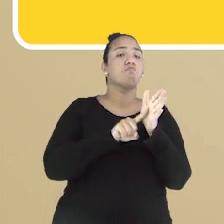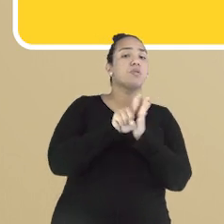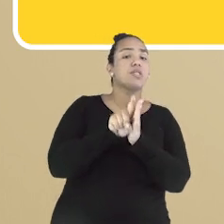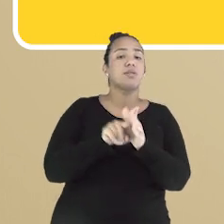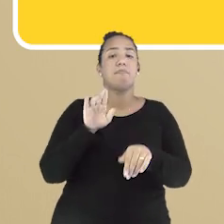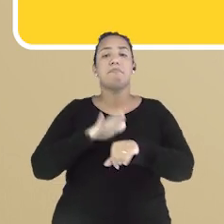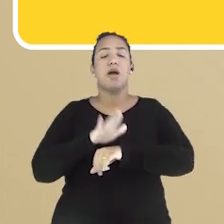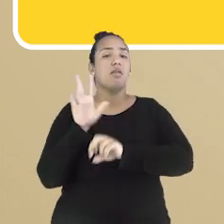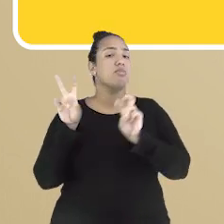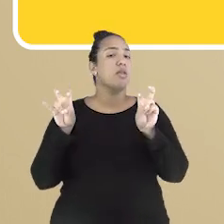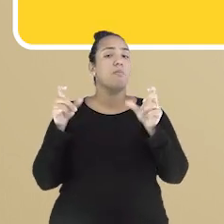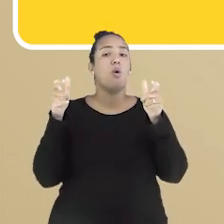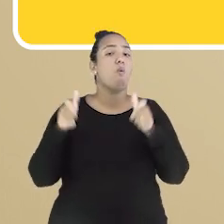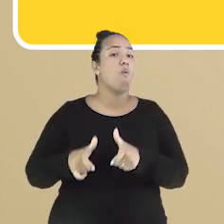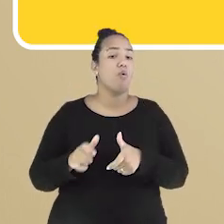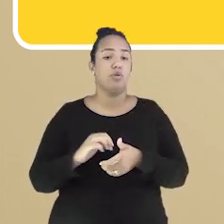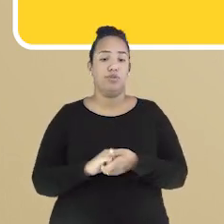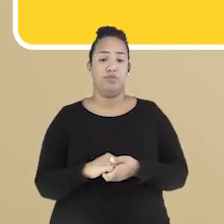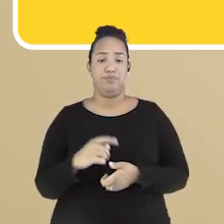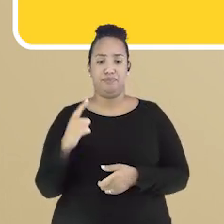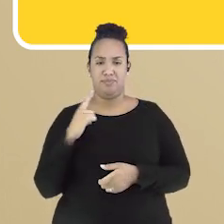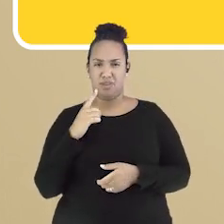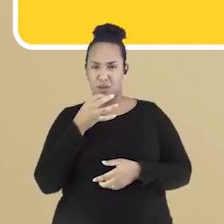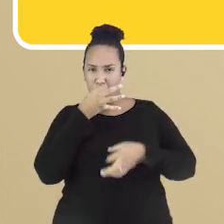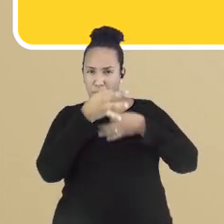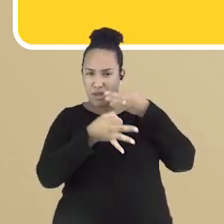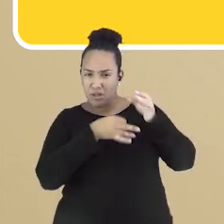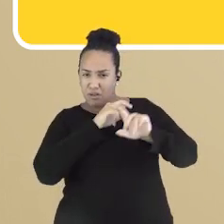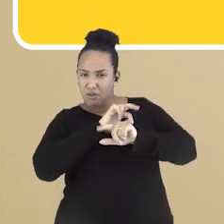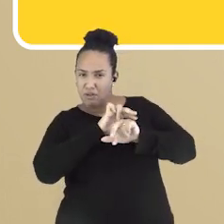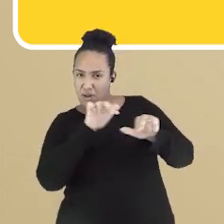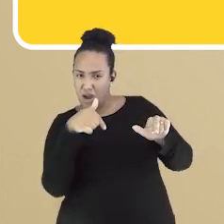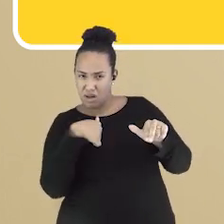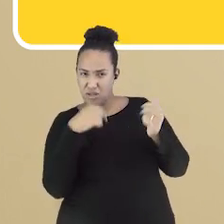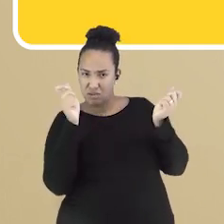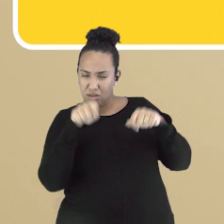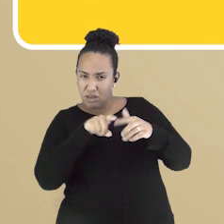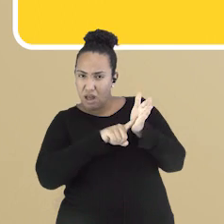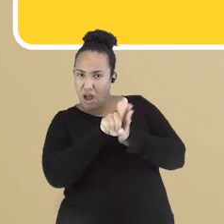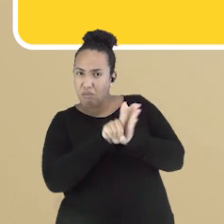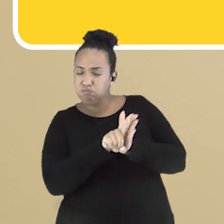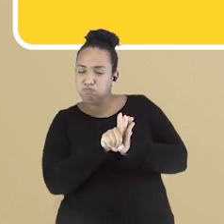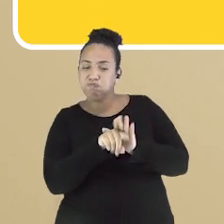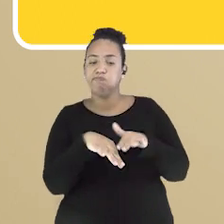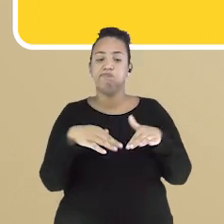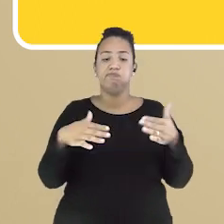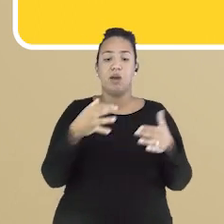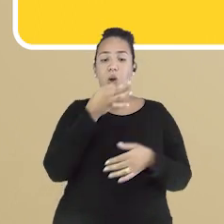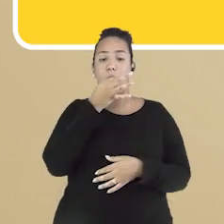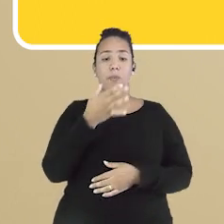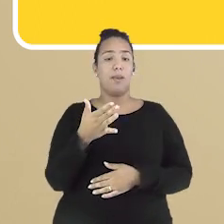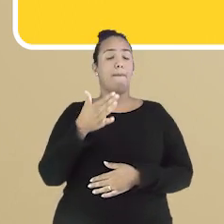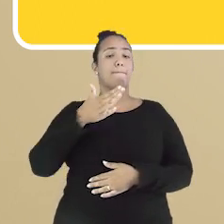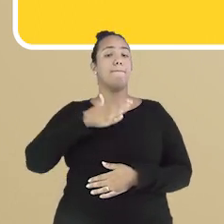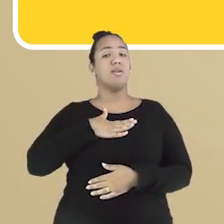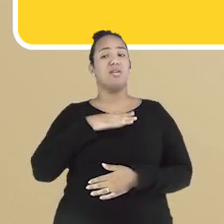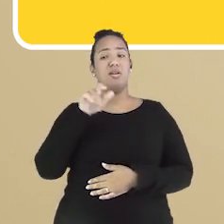tema? Existem outros pontos de vista os quais eu posso pesquisar? A minha opinião sobre o